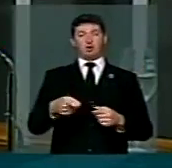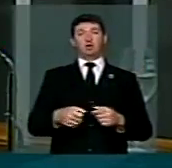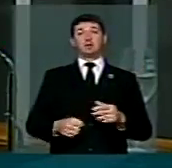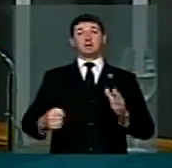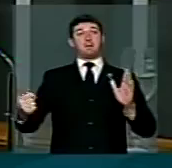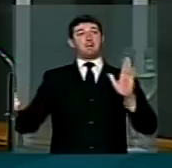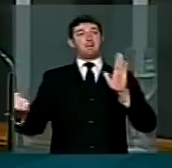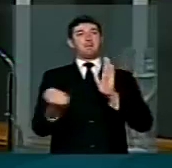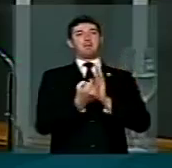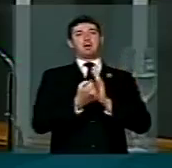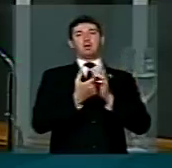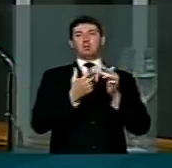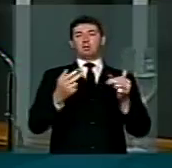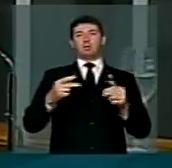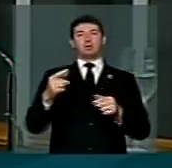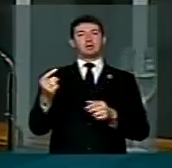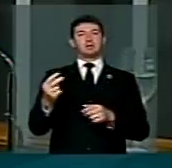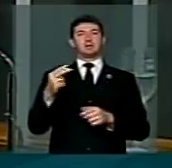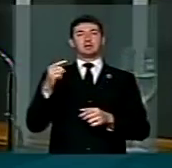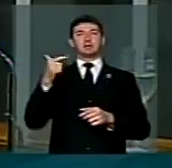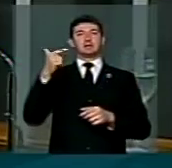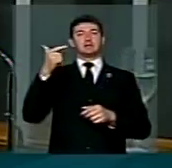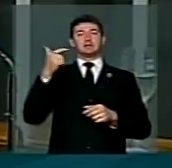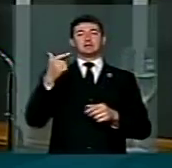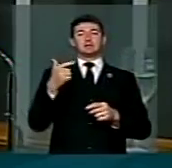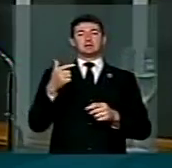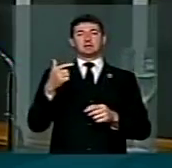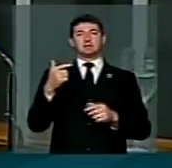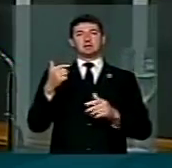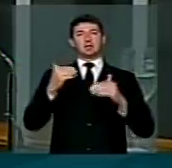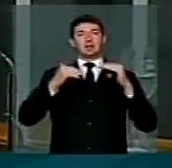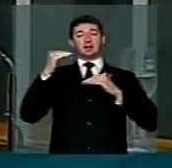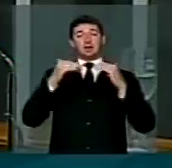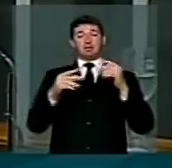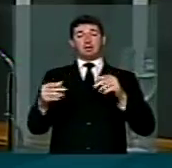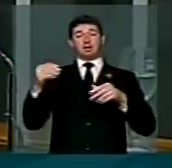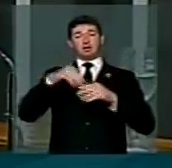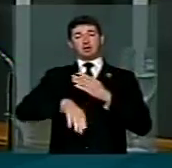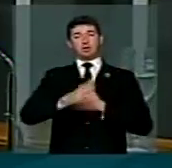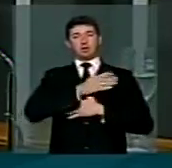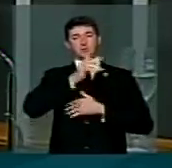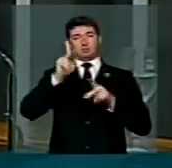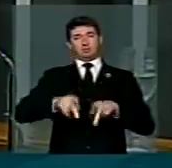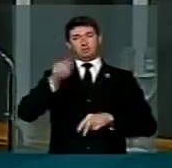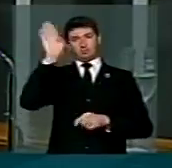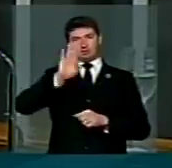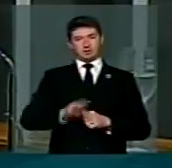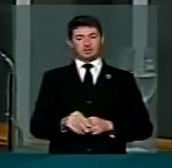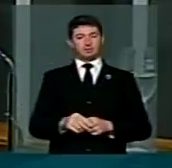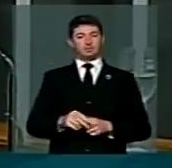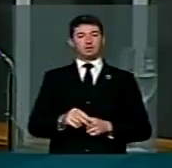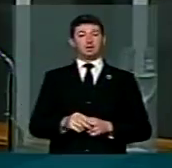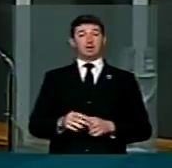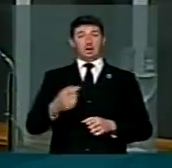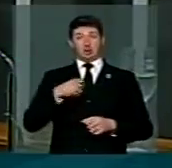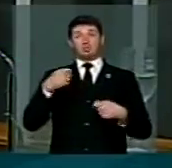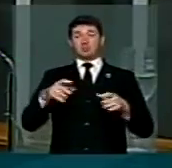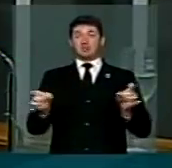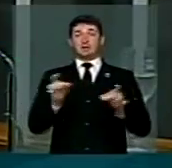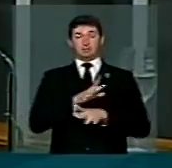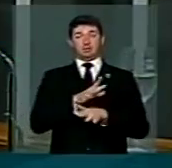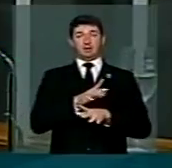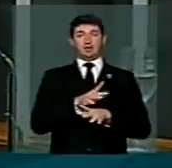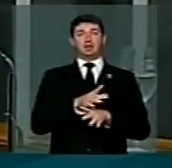marcas indeléveis na alma, na mente e no coração dos brasileiros. Não poderia concluir sem